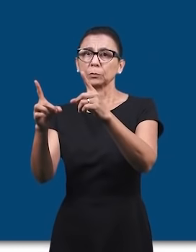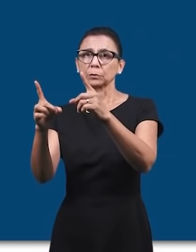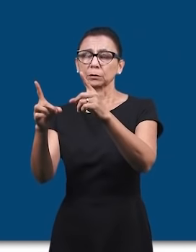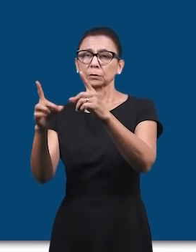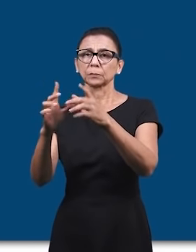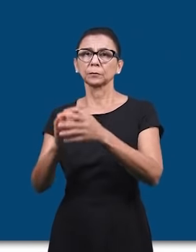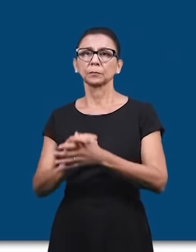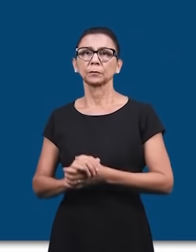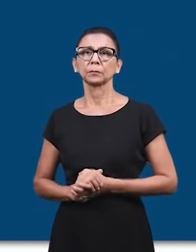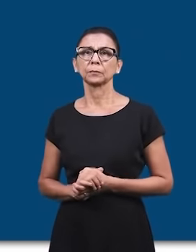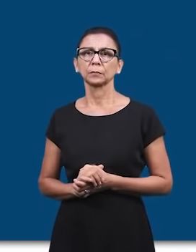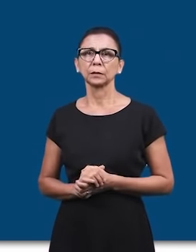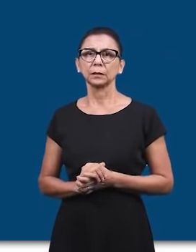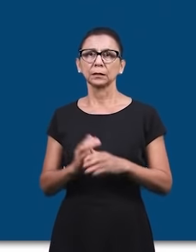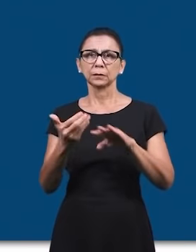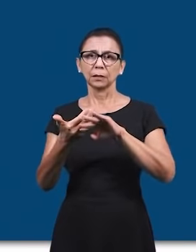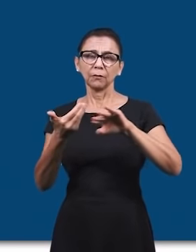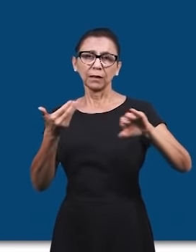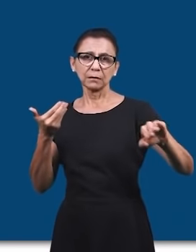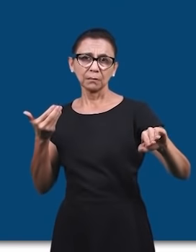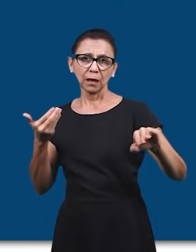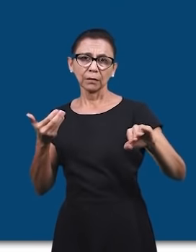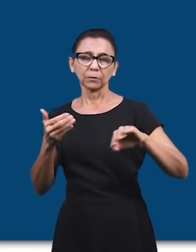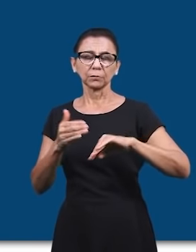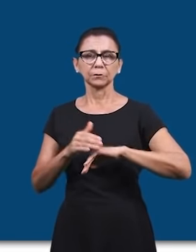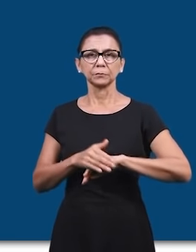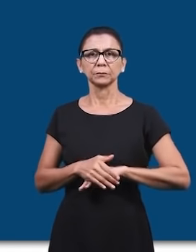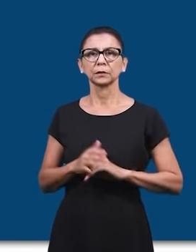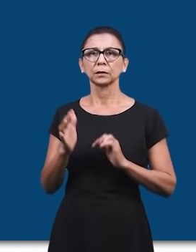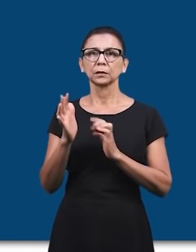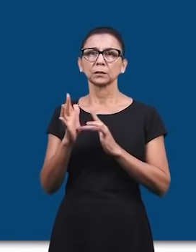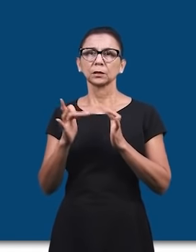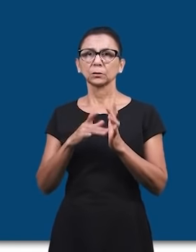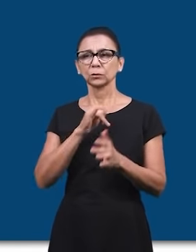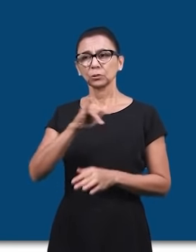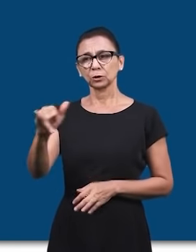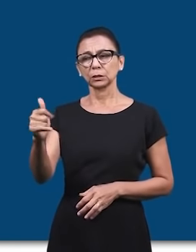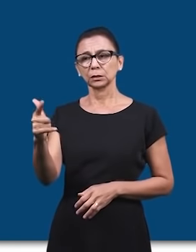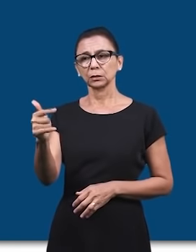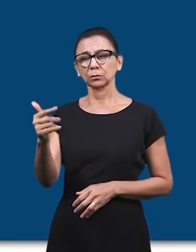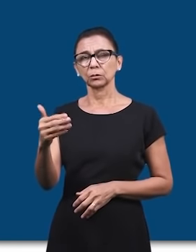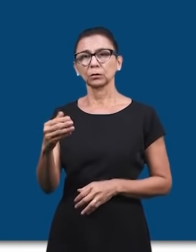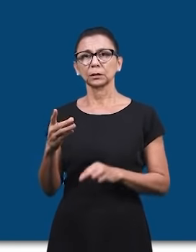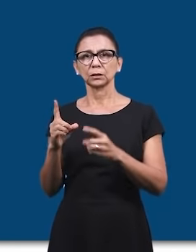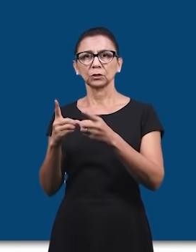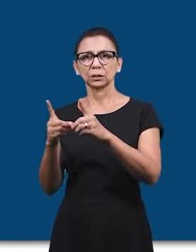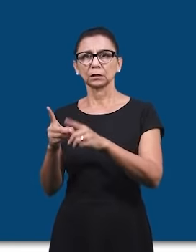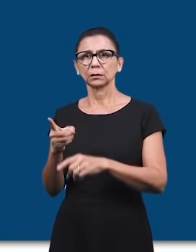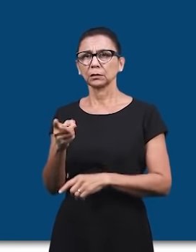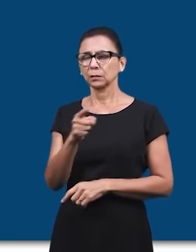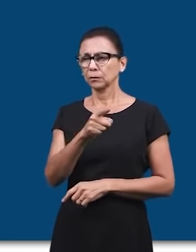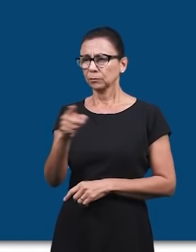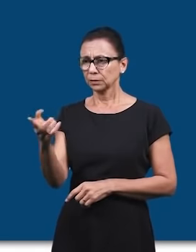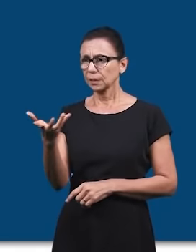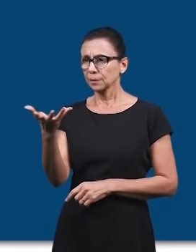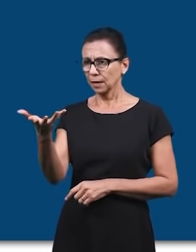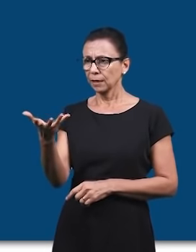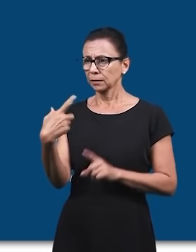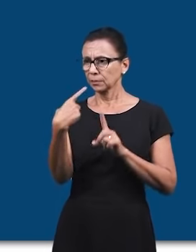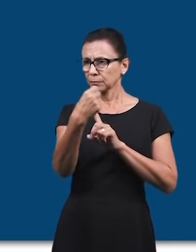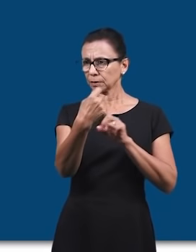não andavam com ele. Então disse Jesus aos 12: quereis vós